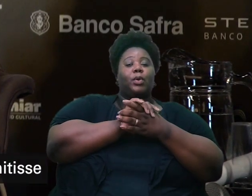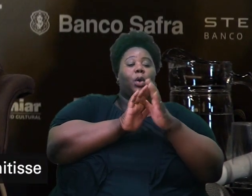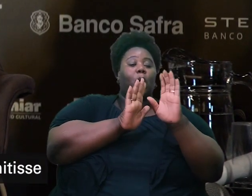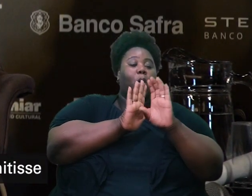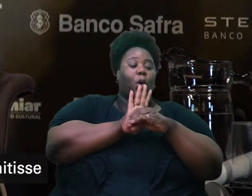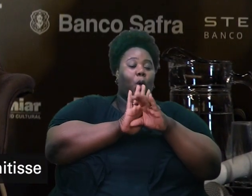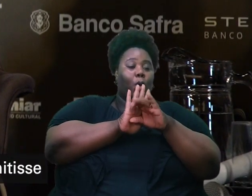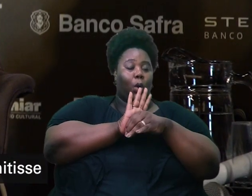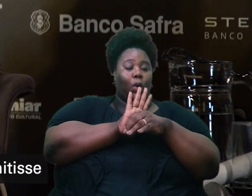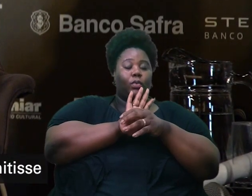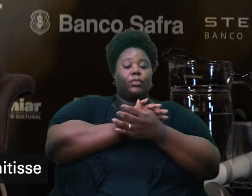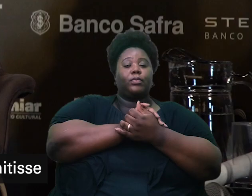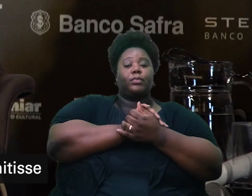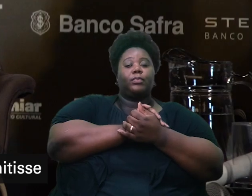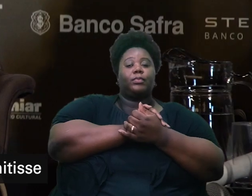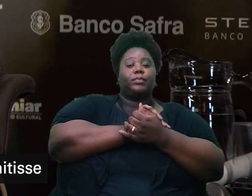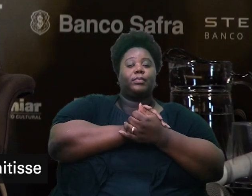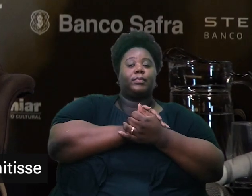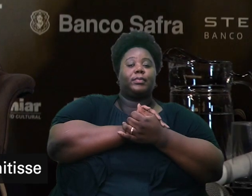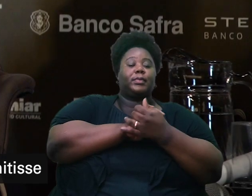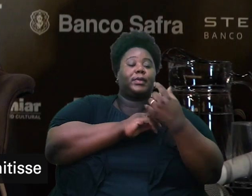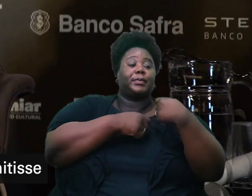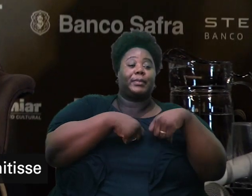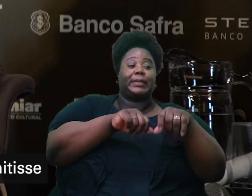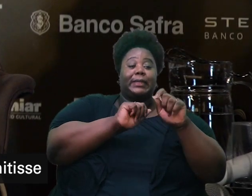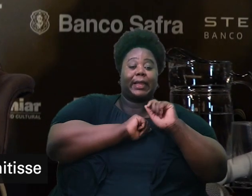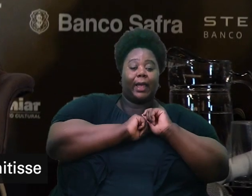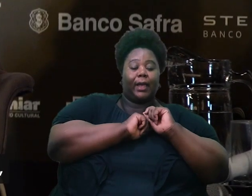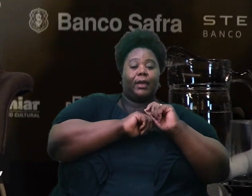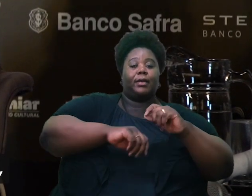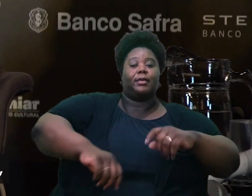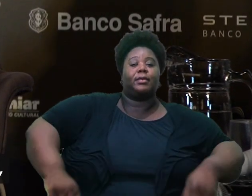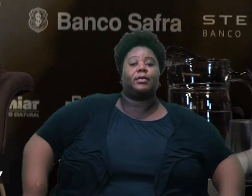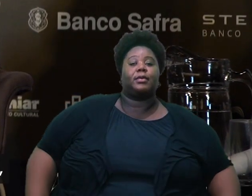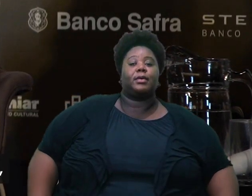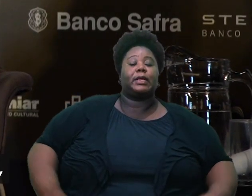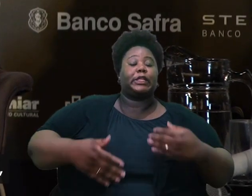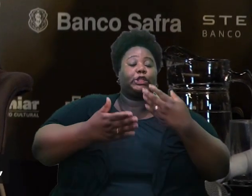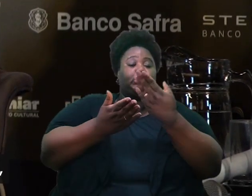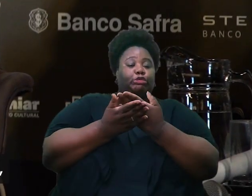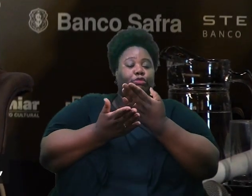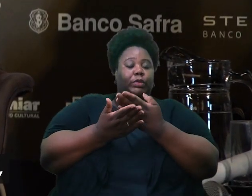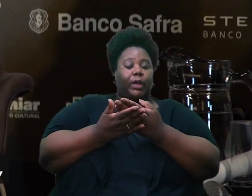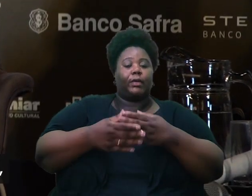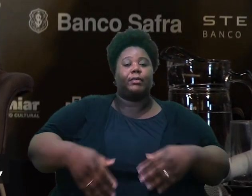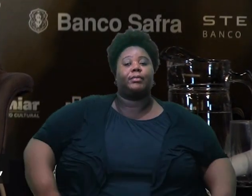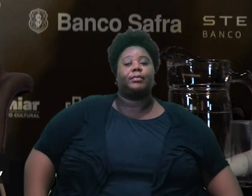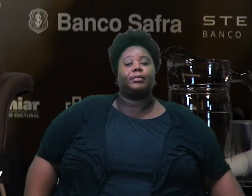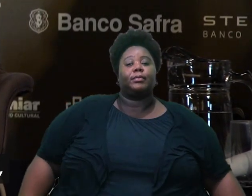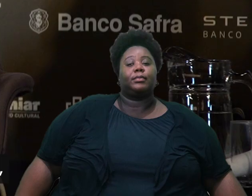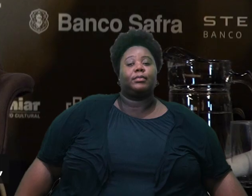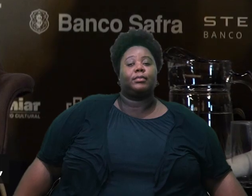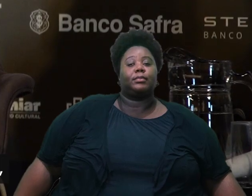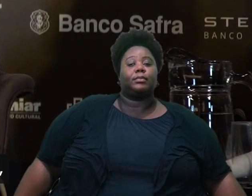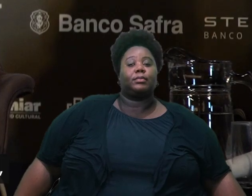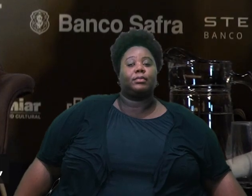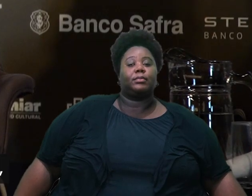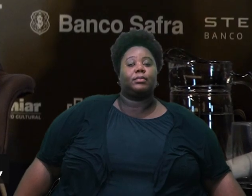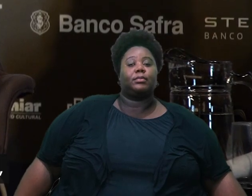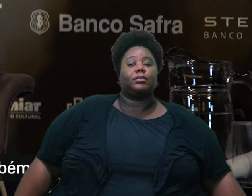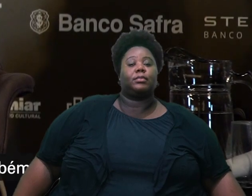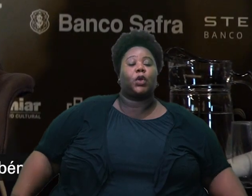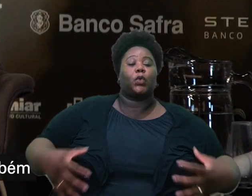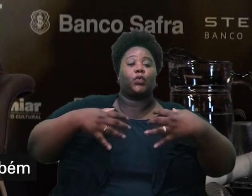conceito como uma clave teórica que me permitisse estudar as performances